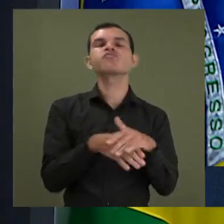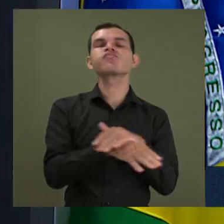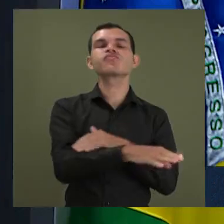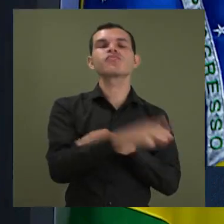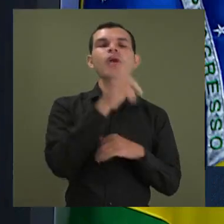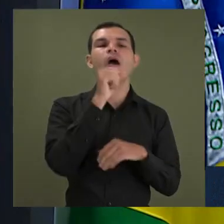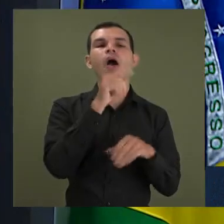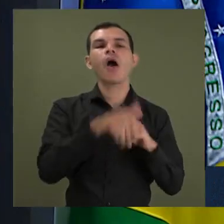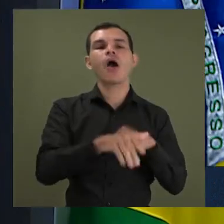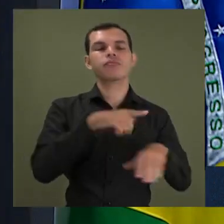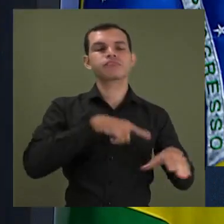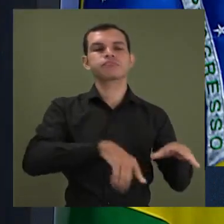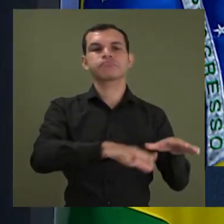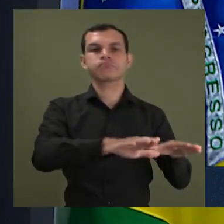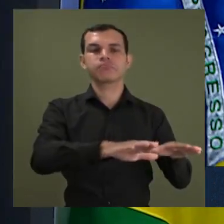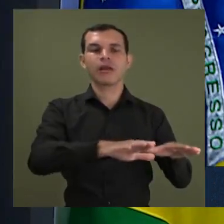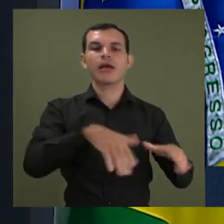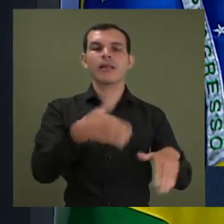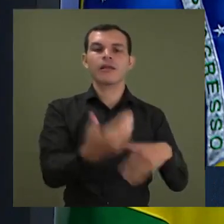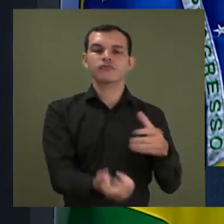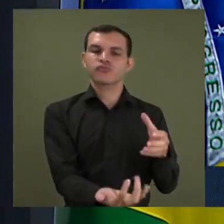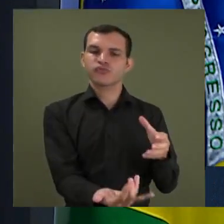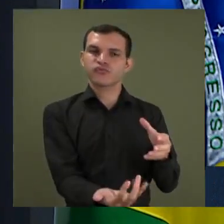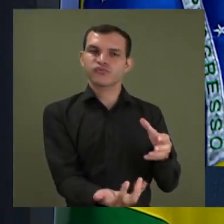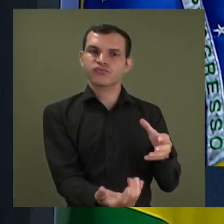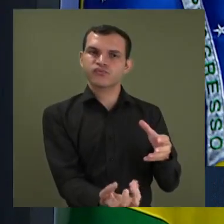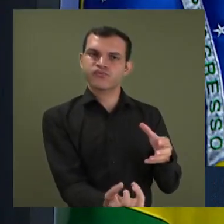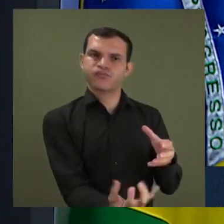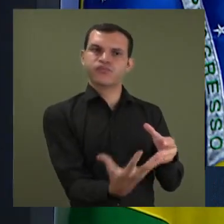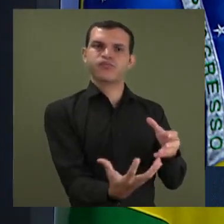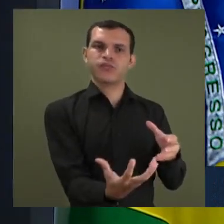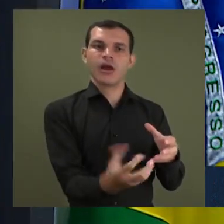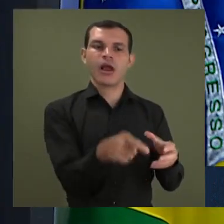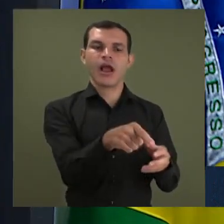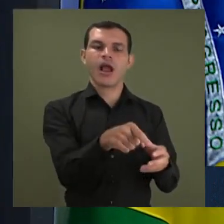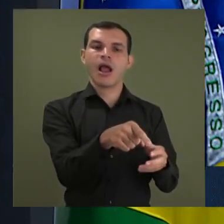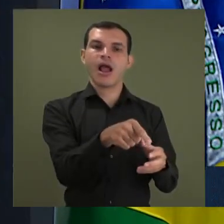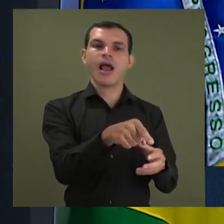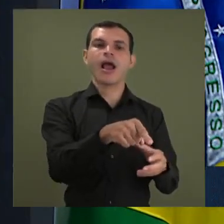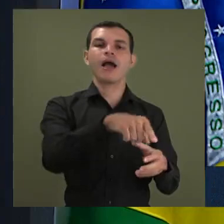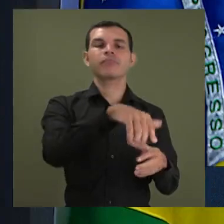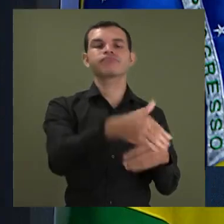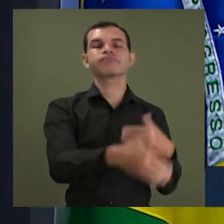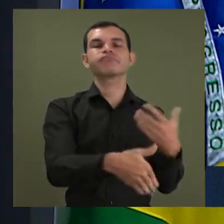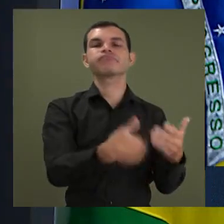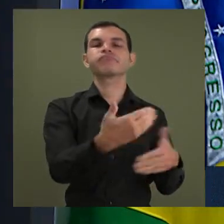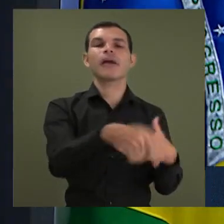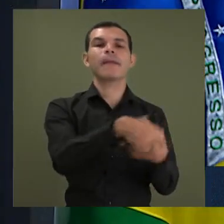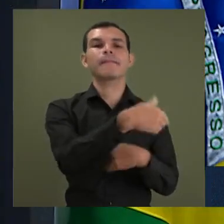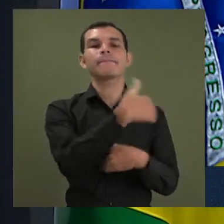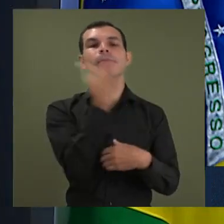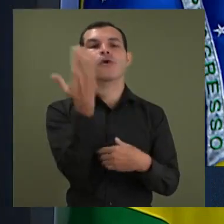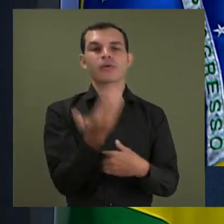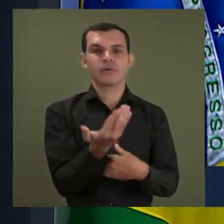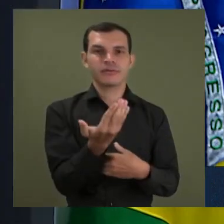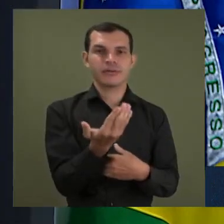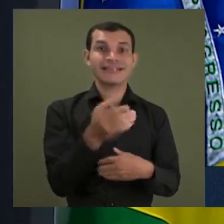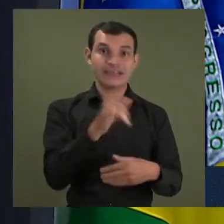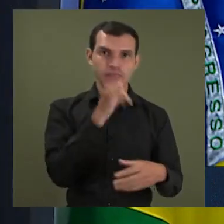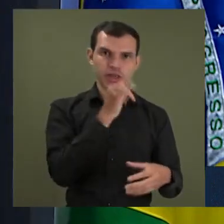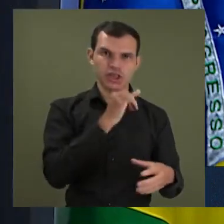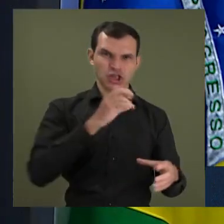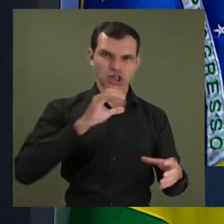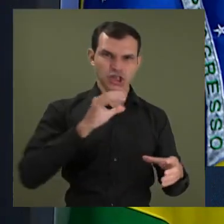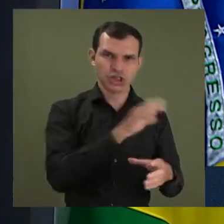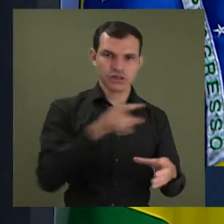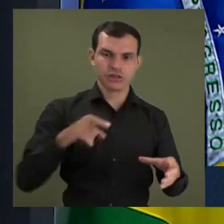morre. Enquanto se você pegasse, deixasse a panela quente e jogasse ele pulava e saía. Mas a gente